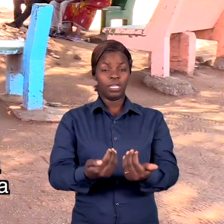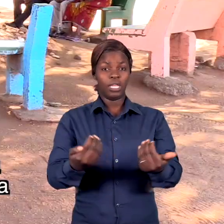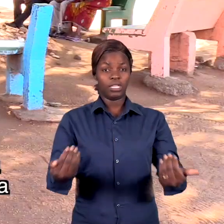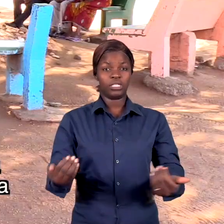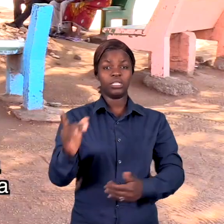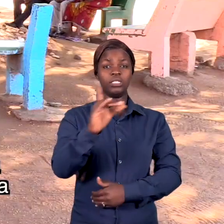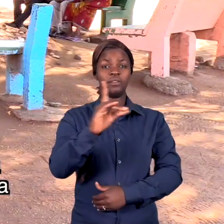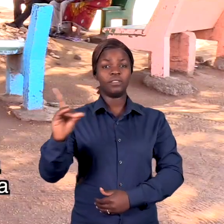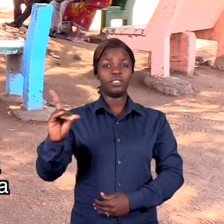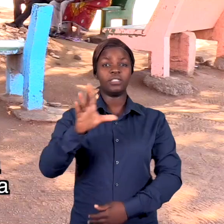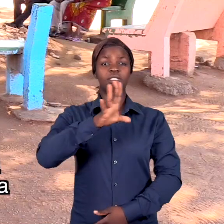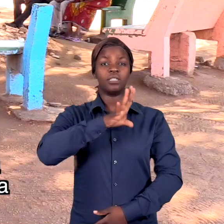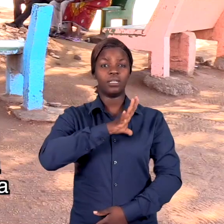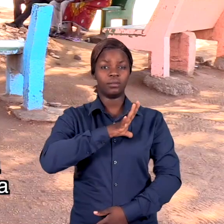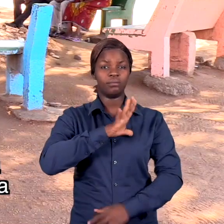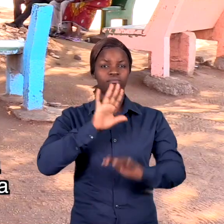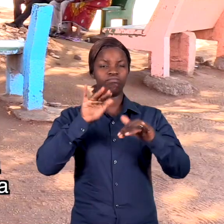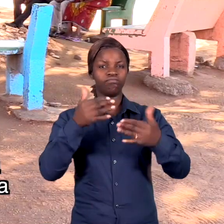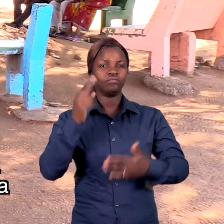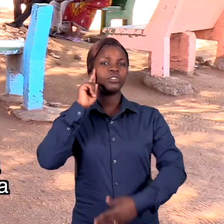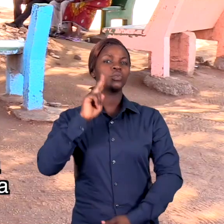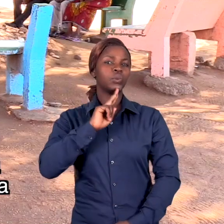As crianças que têm deficiência